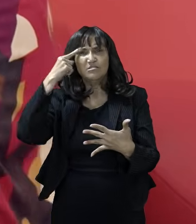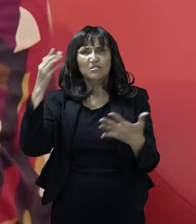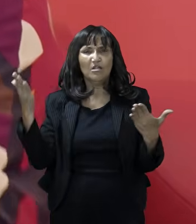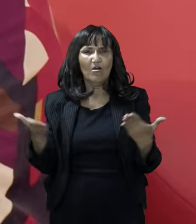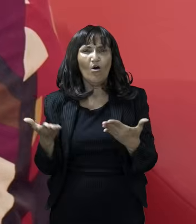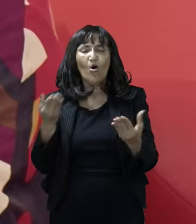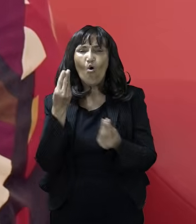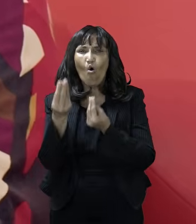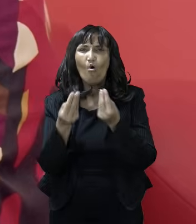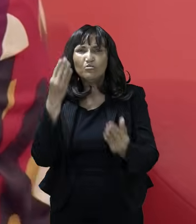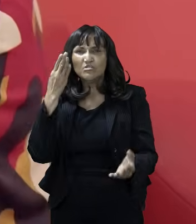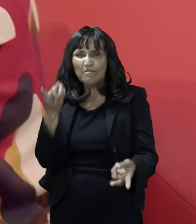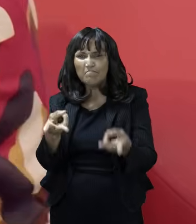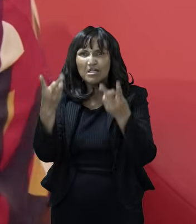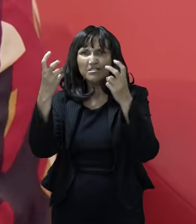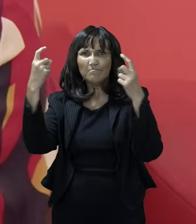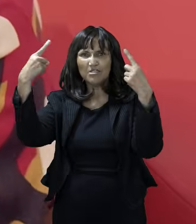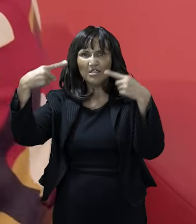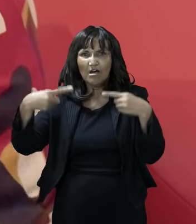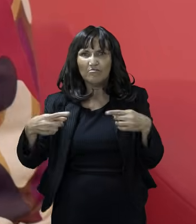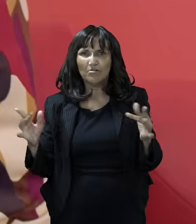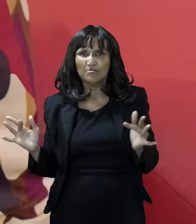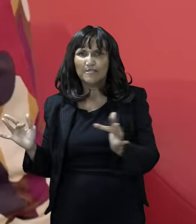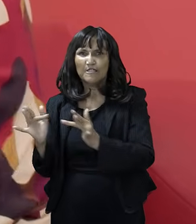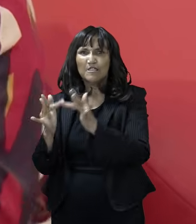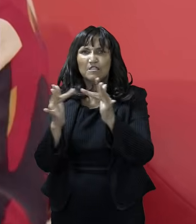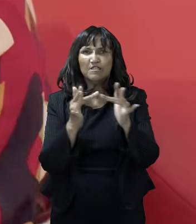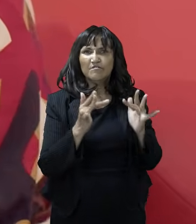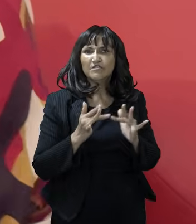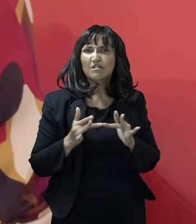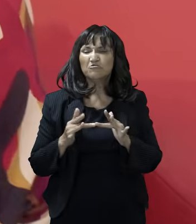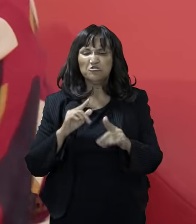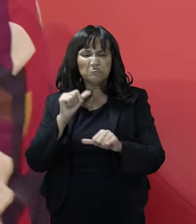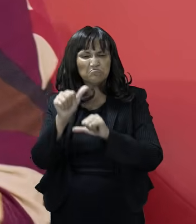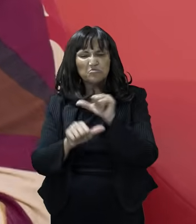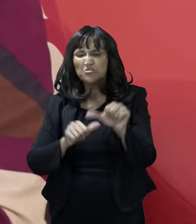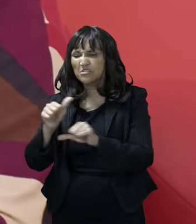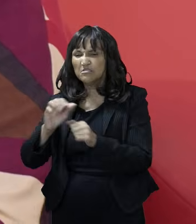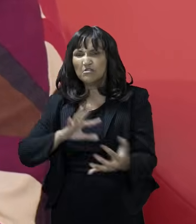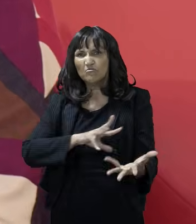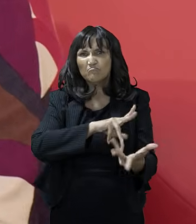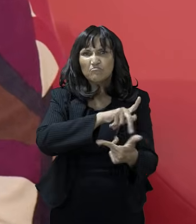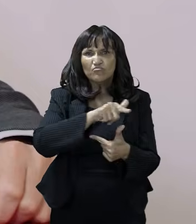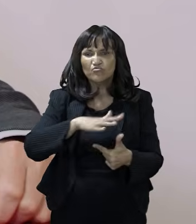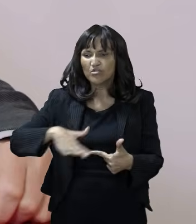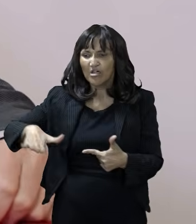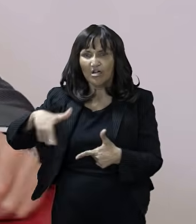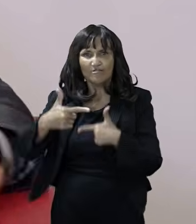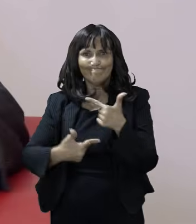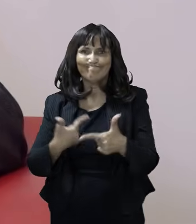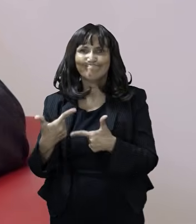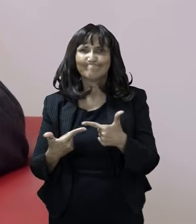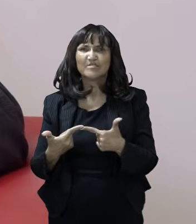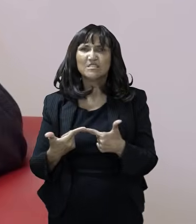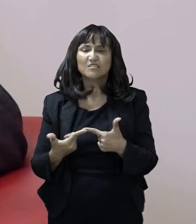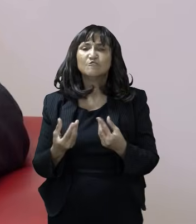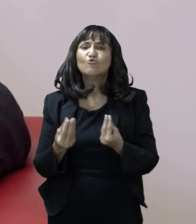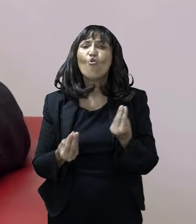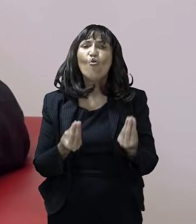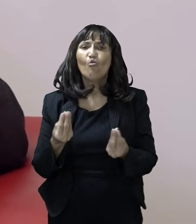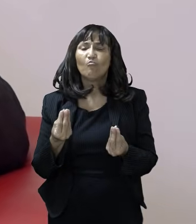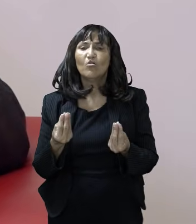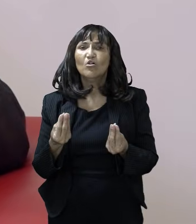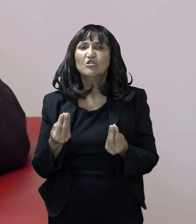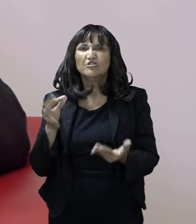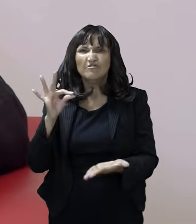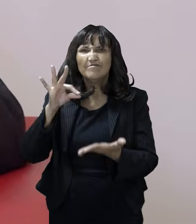que o senhor enxerga o desafio do PT com essa conexão de tantas mudanças no mundo do trabalho? Então, na verdade,